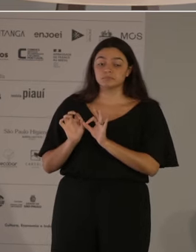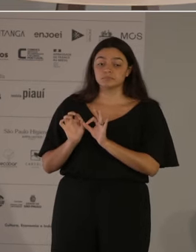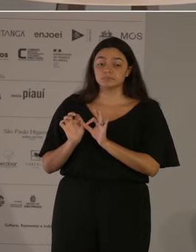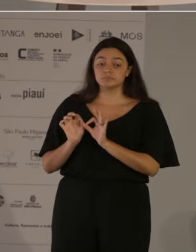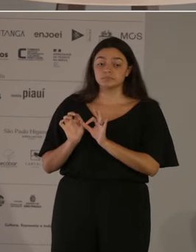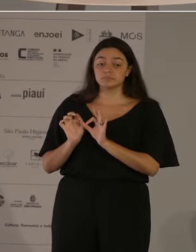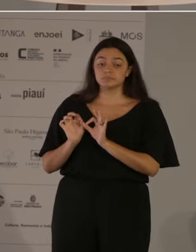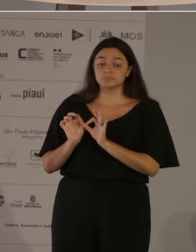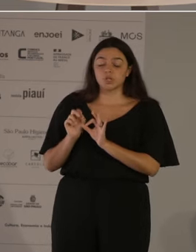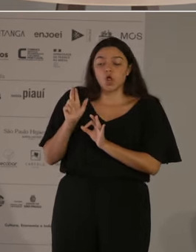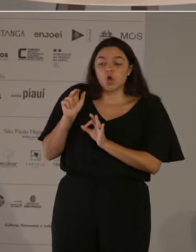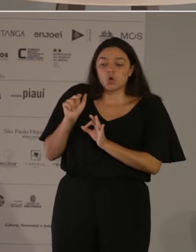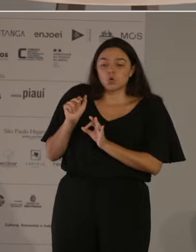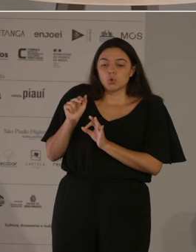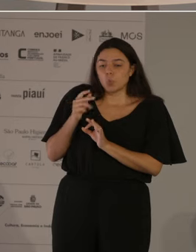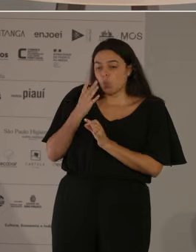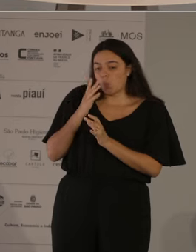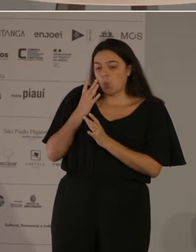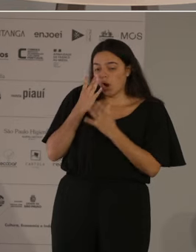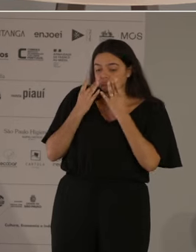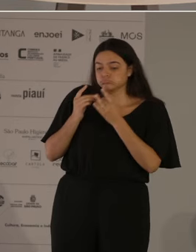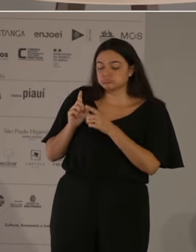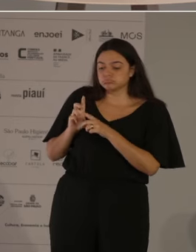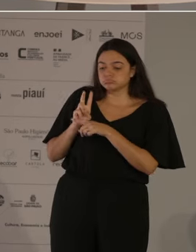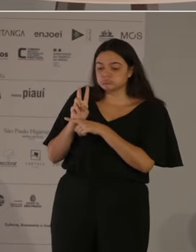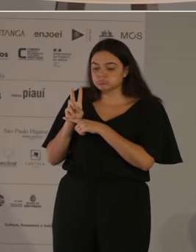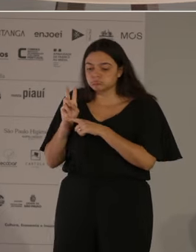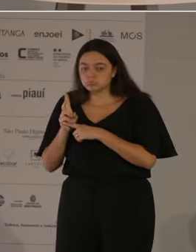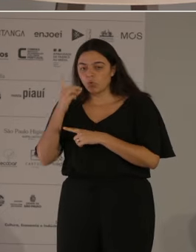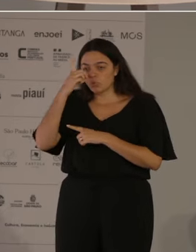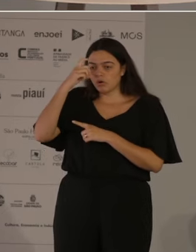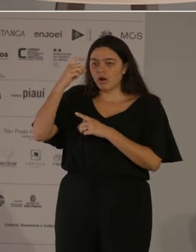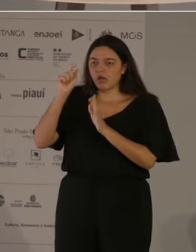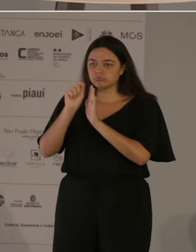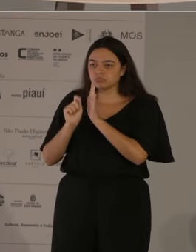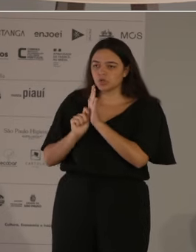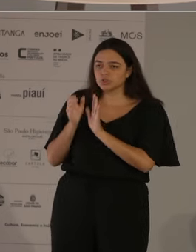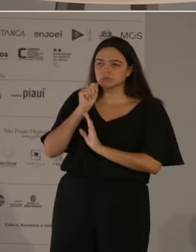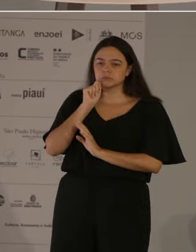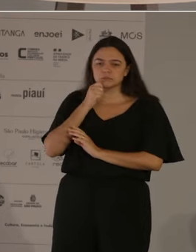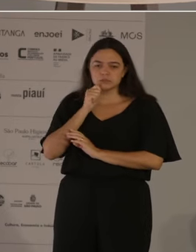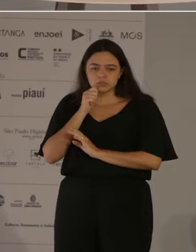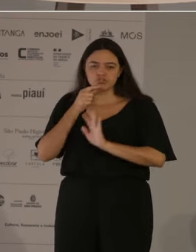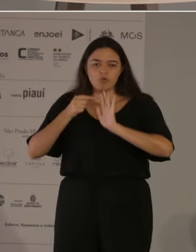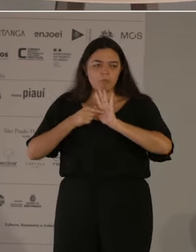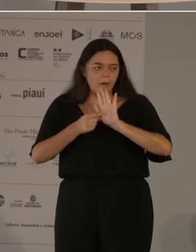nunca teve o cuidado de desenvolver essa ideia num artigo científico e mostrar